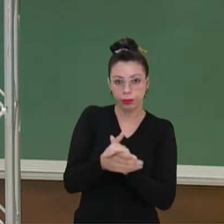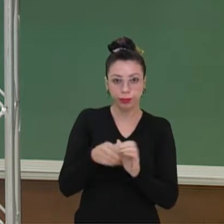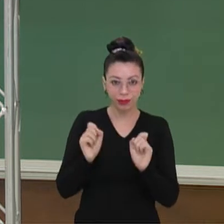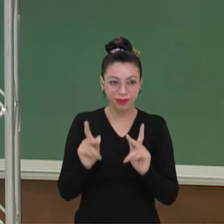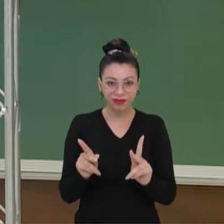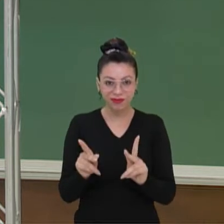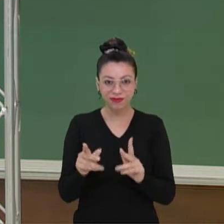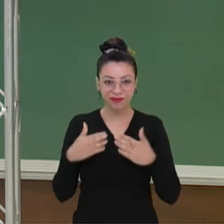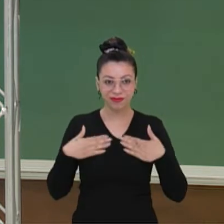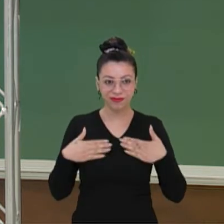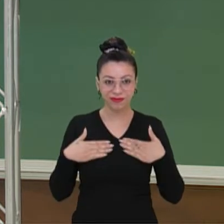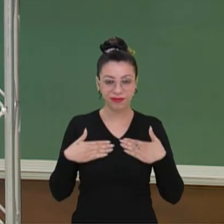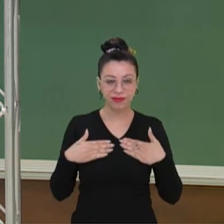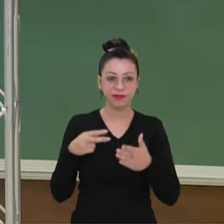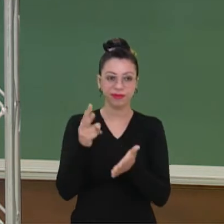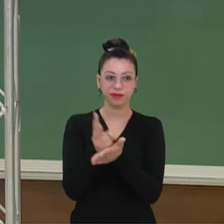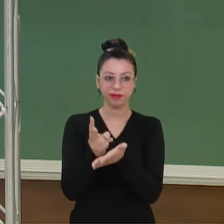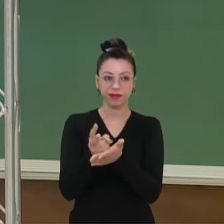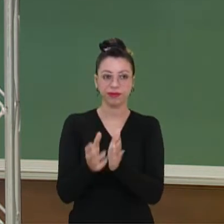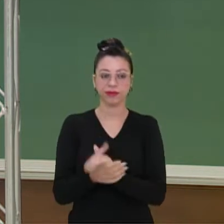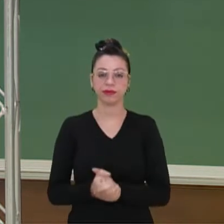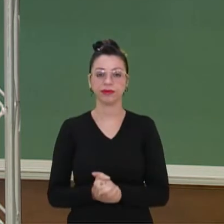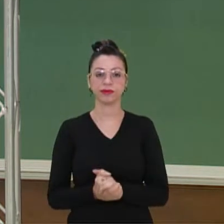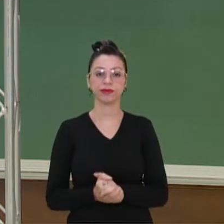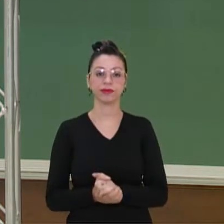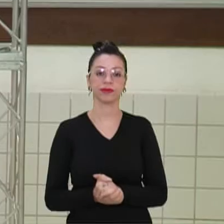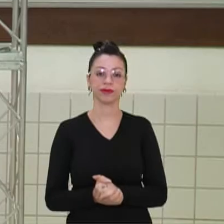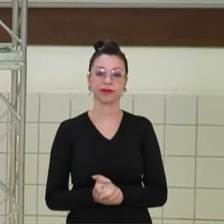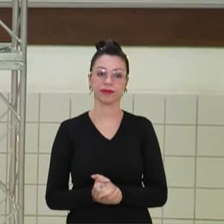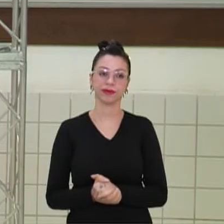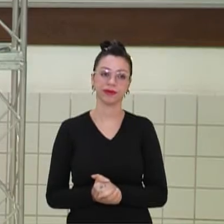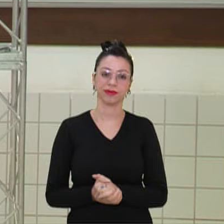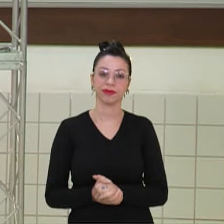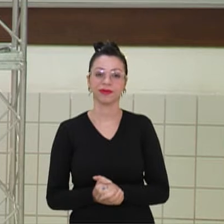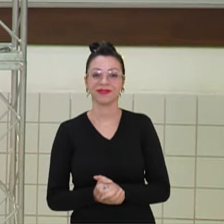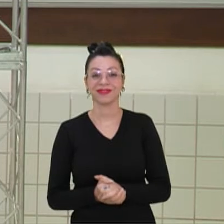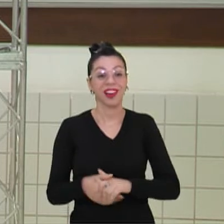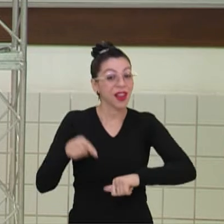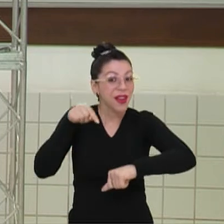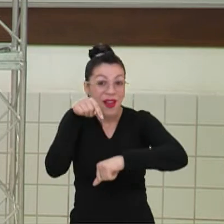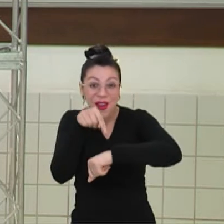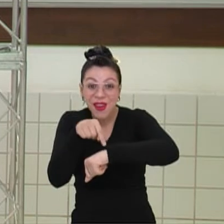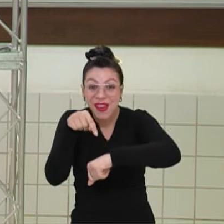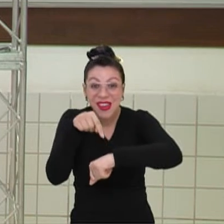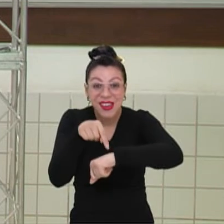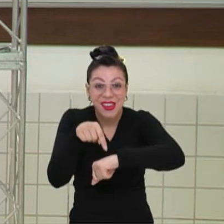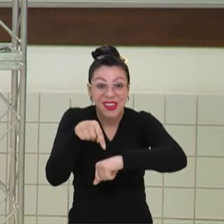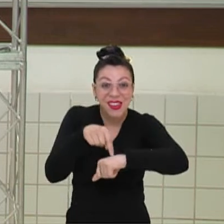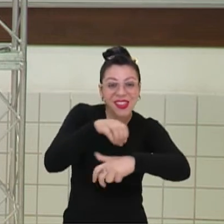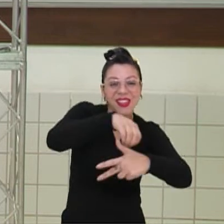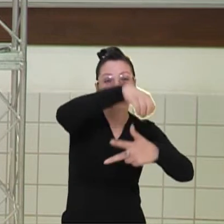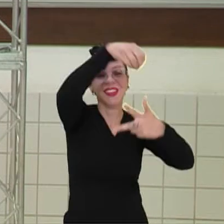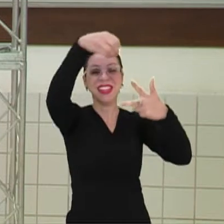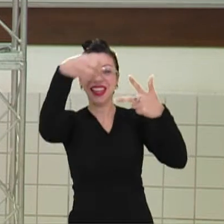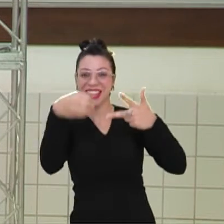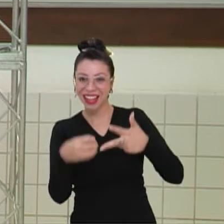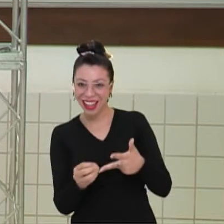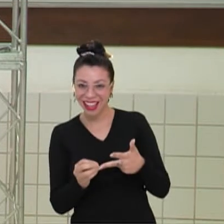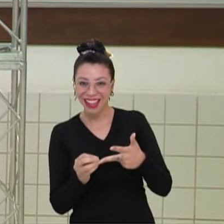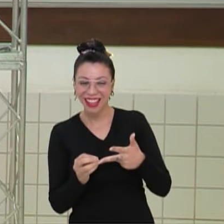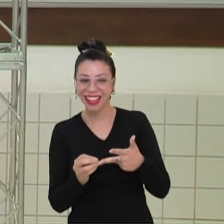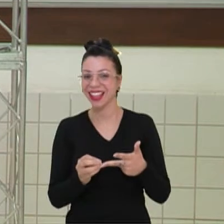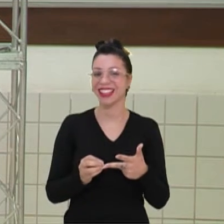né? Bacana. Vamos continuar? A hora do Enem!